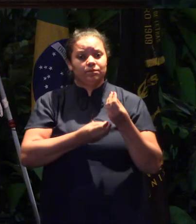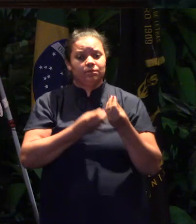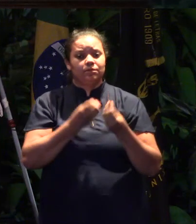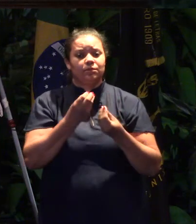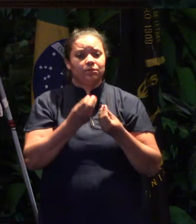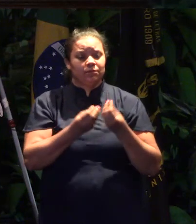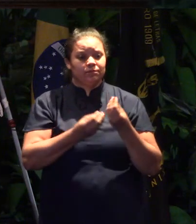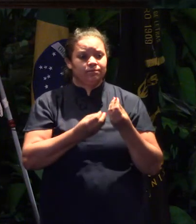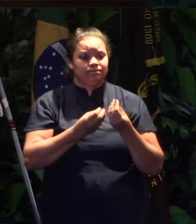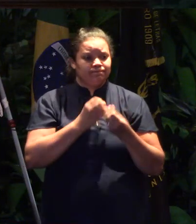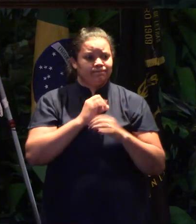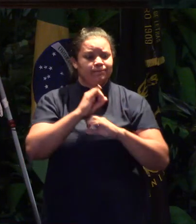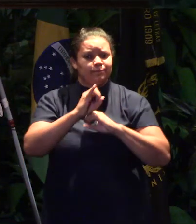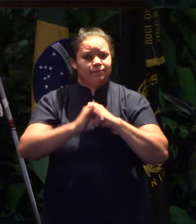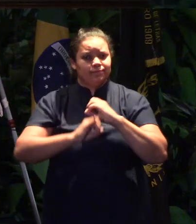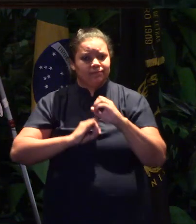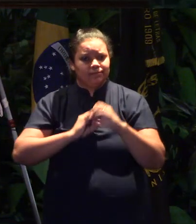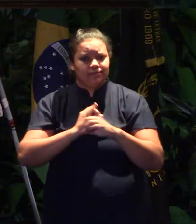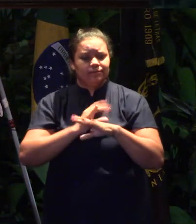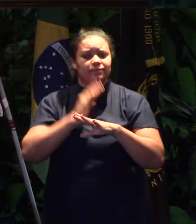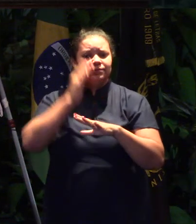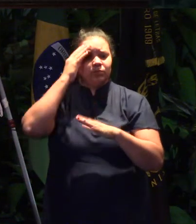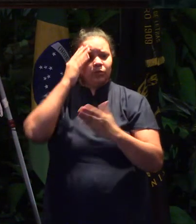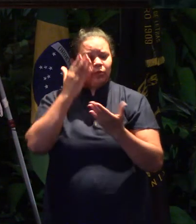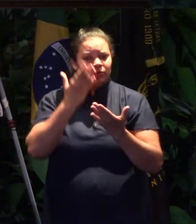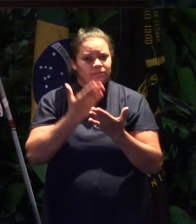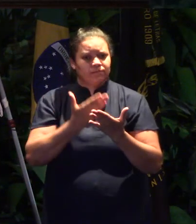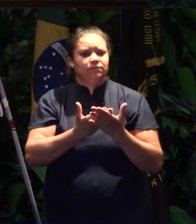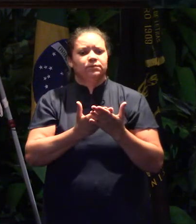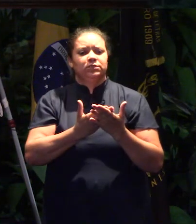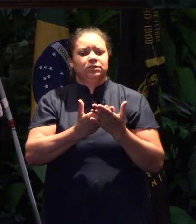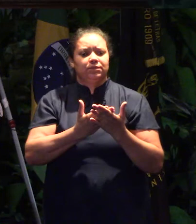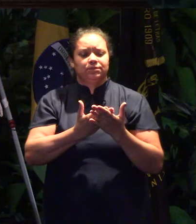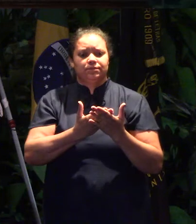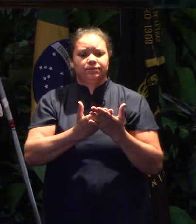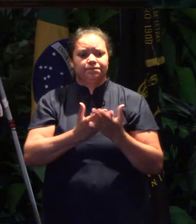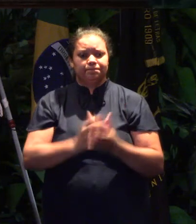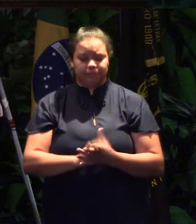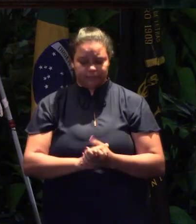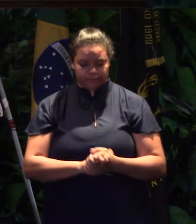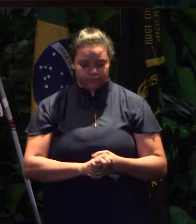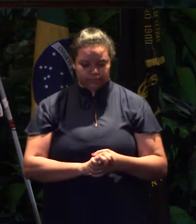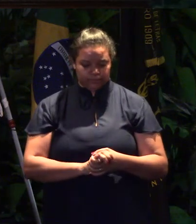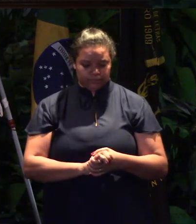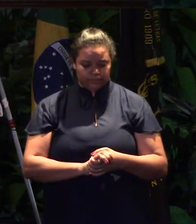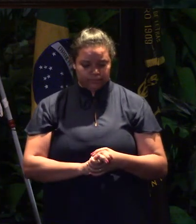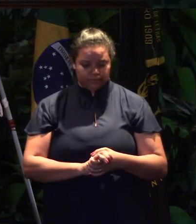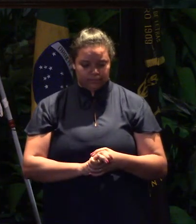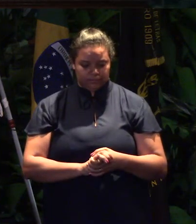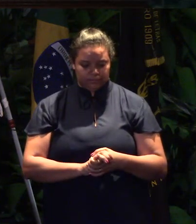gente lida com a confiança nesse no caso da cultura digital, né?